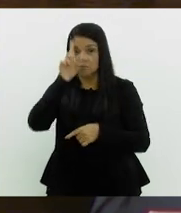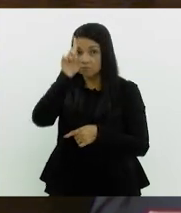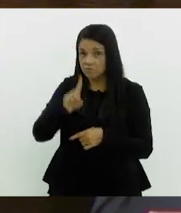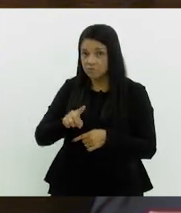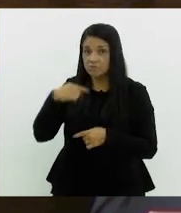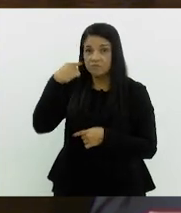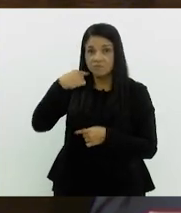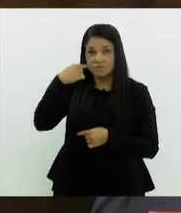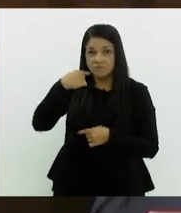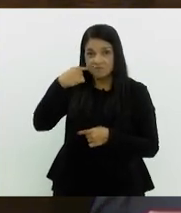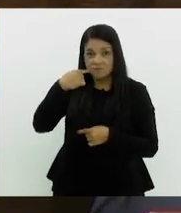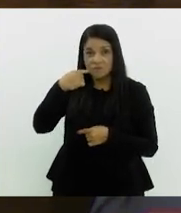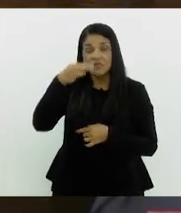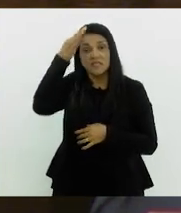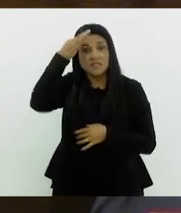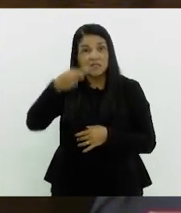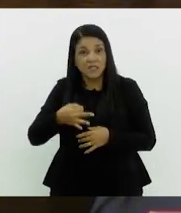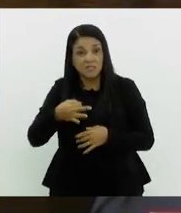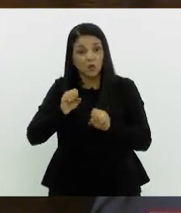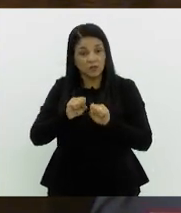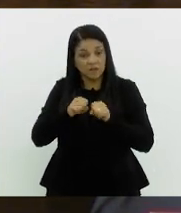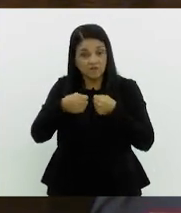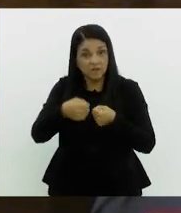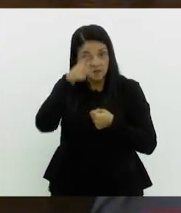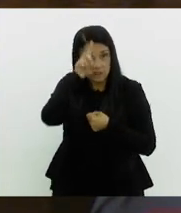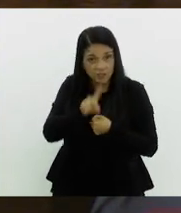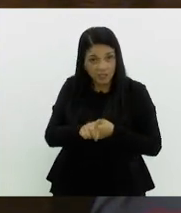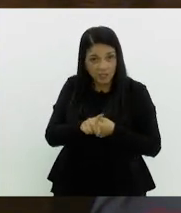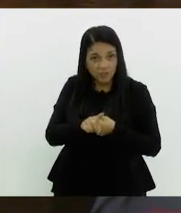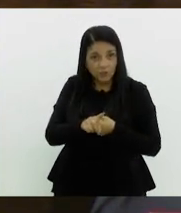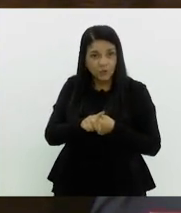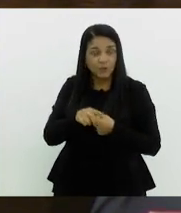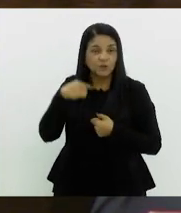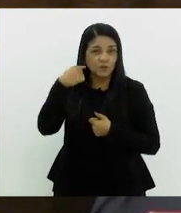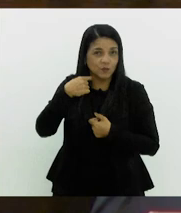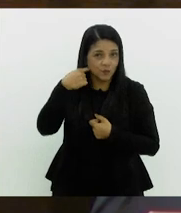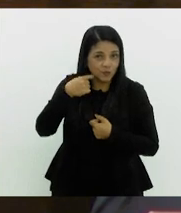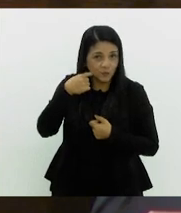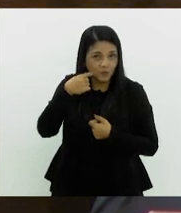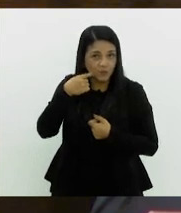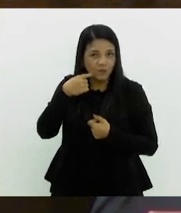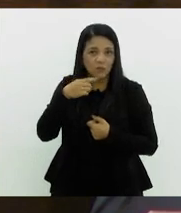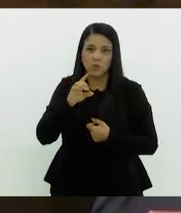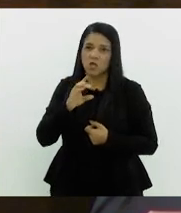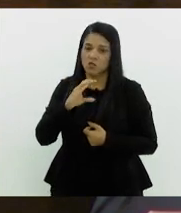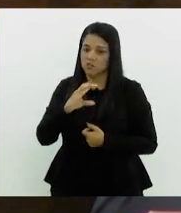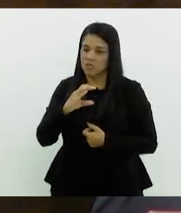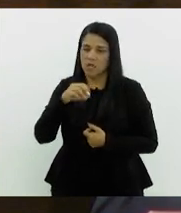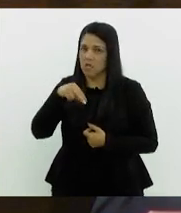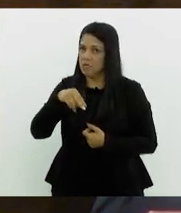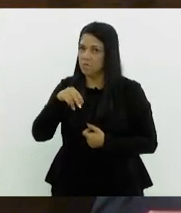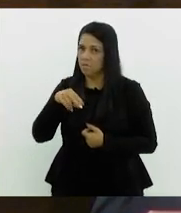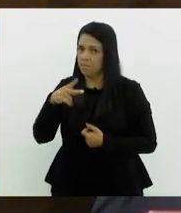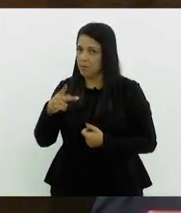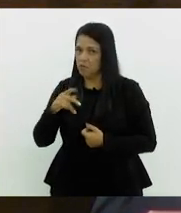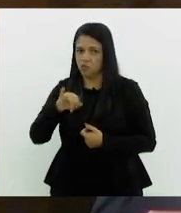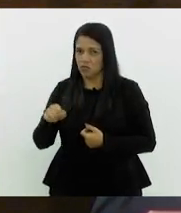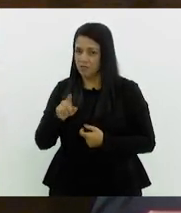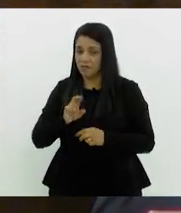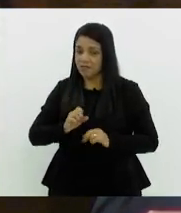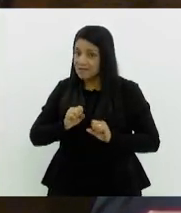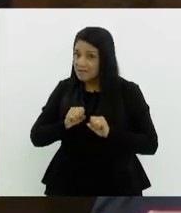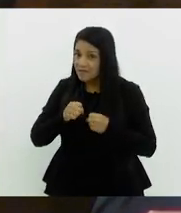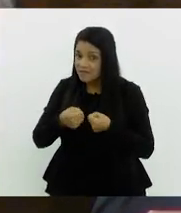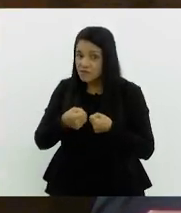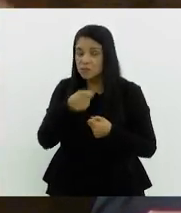prerrogativa, entendem que, ao defender o direito, não defendem um CNPJ, defendem a